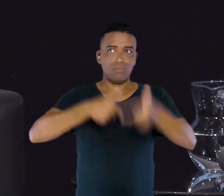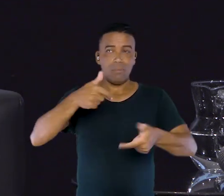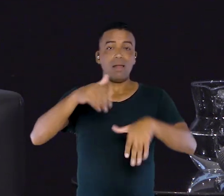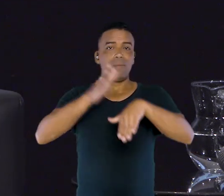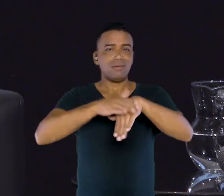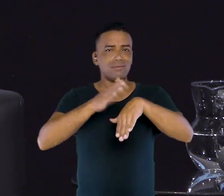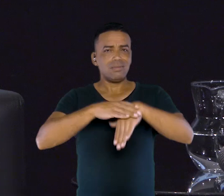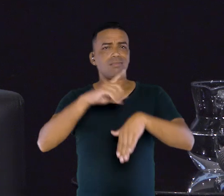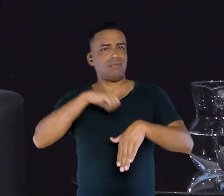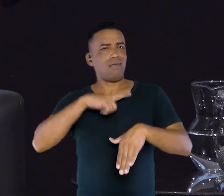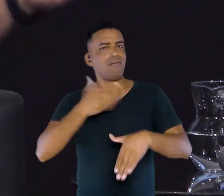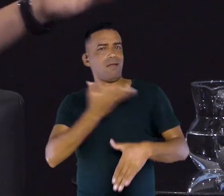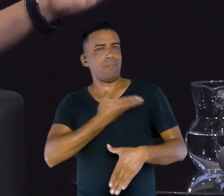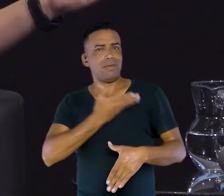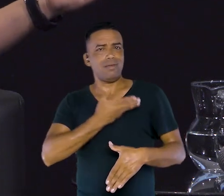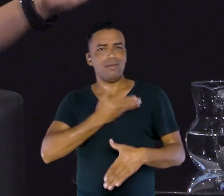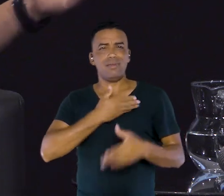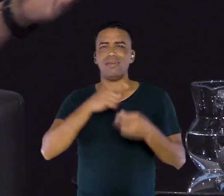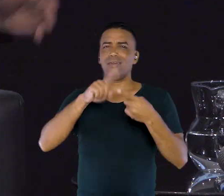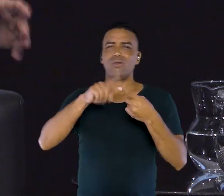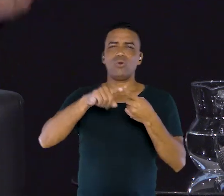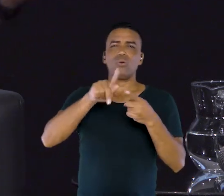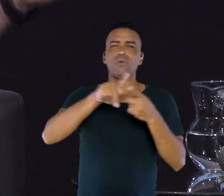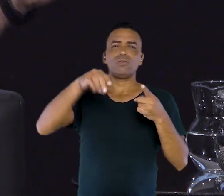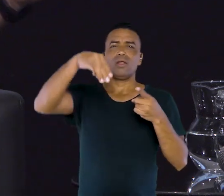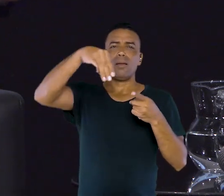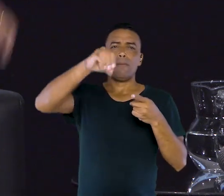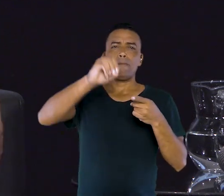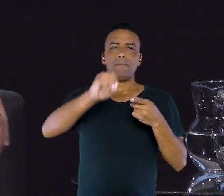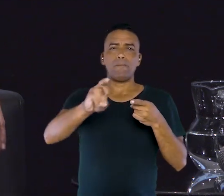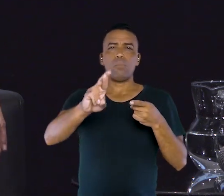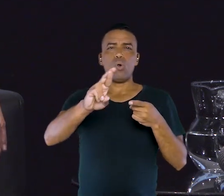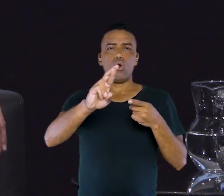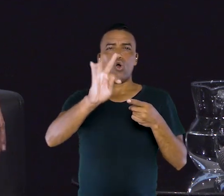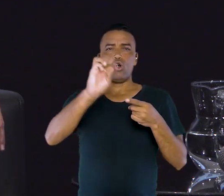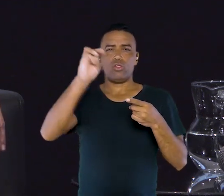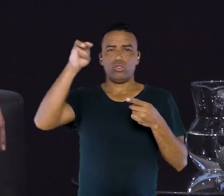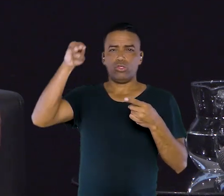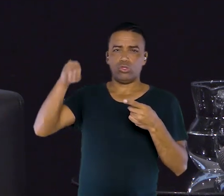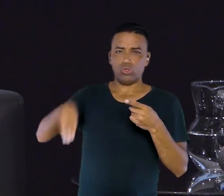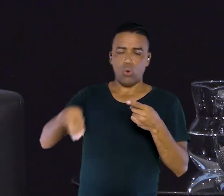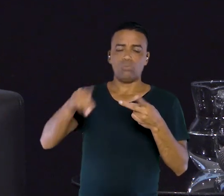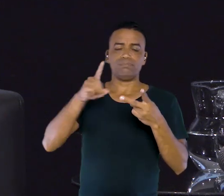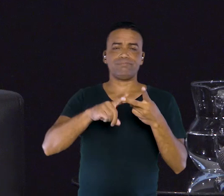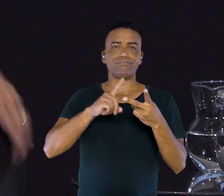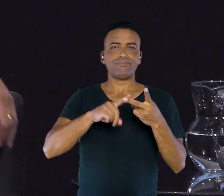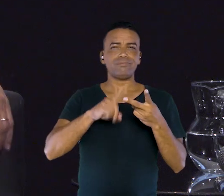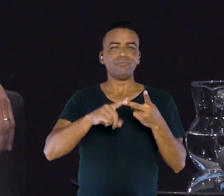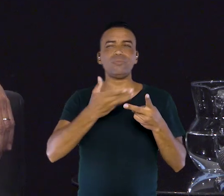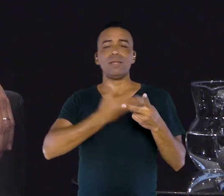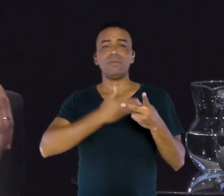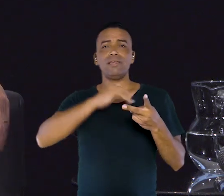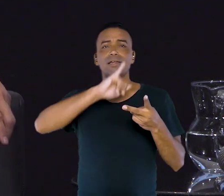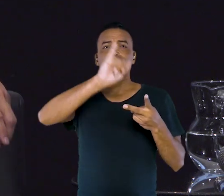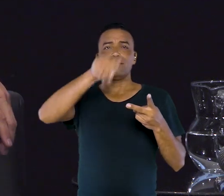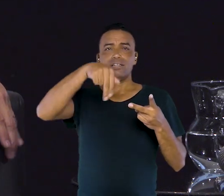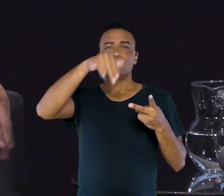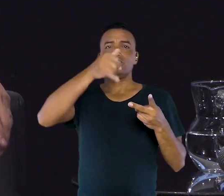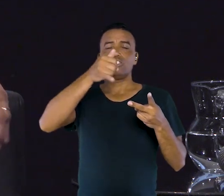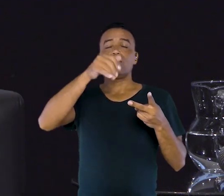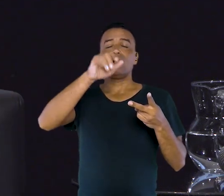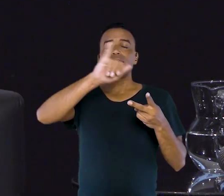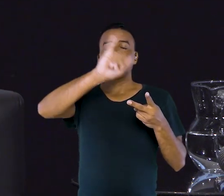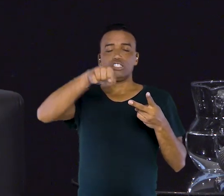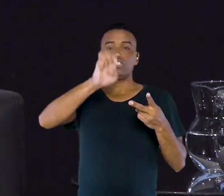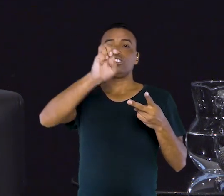essa questão, mas eu tenho colegas, a professora Myrtle, você deve conhecer, a minha colega Jenny Watson,